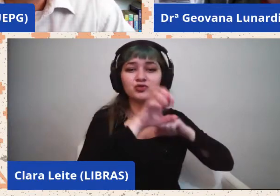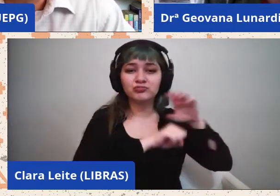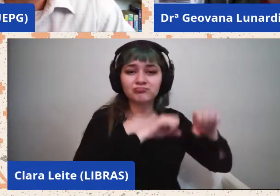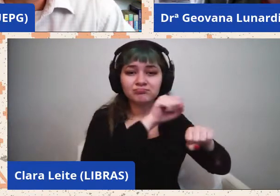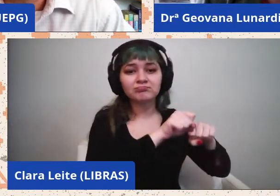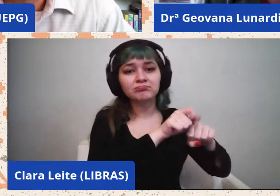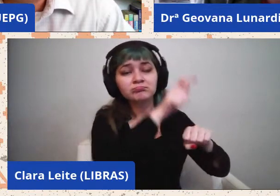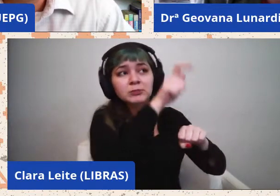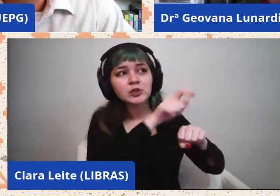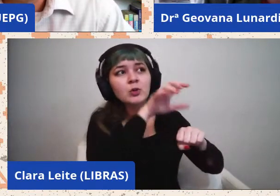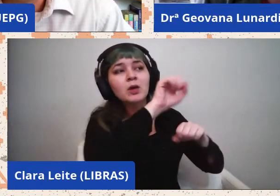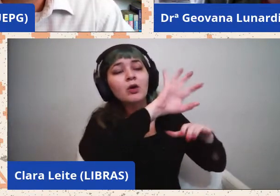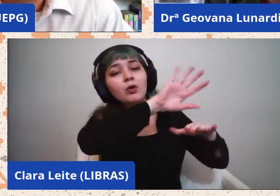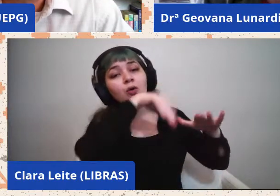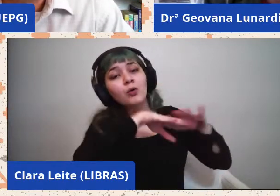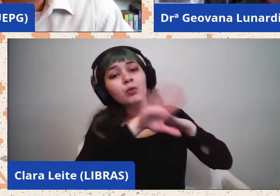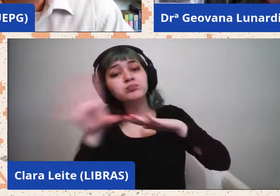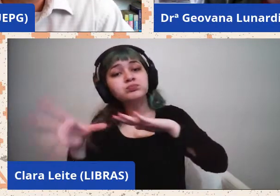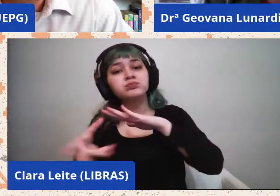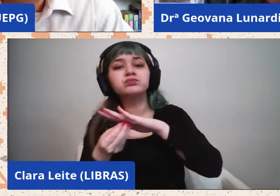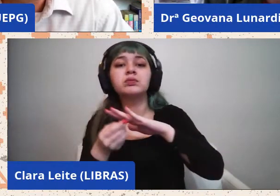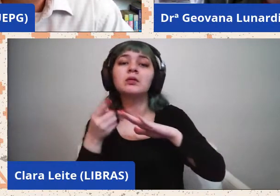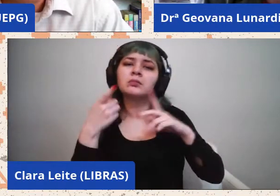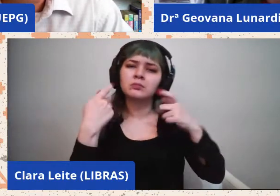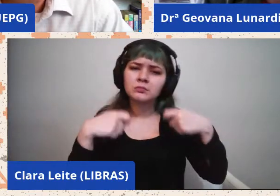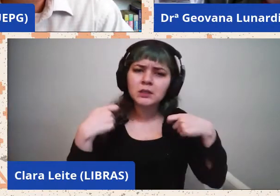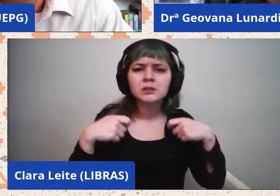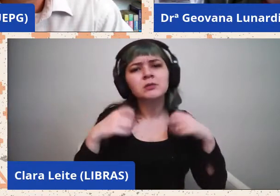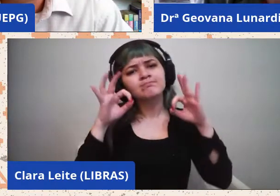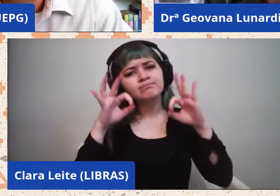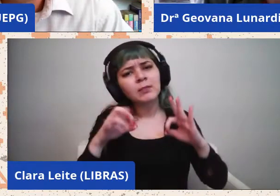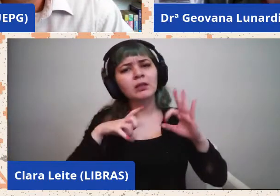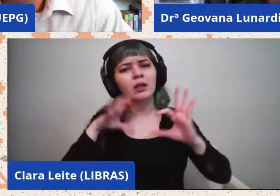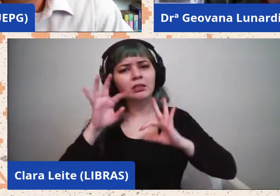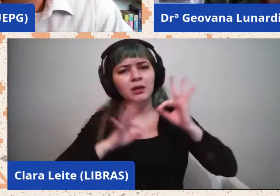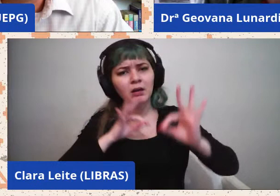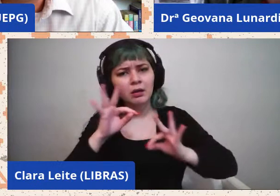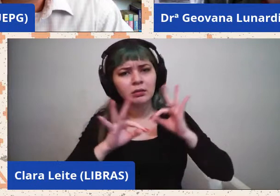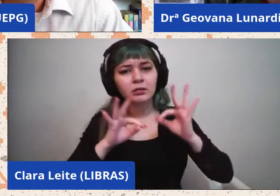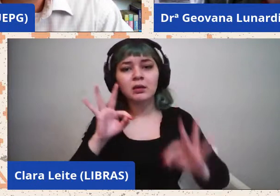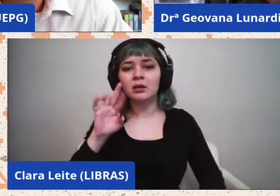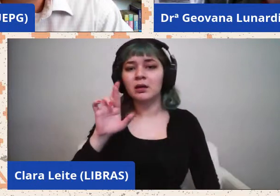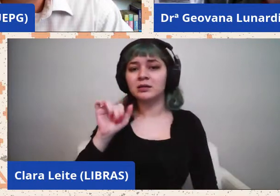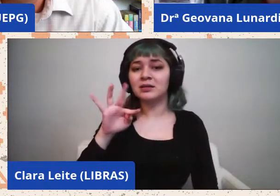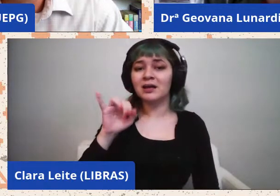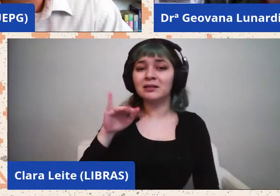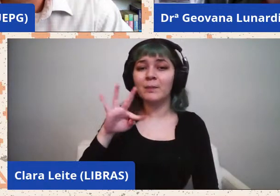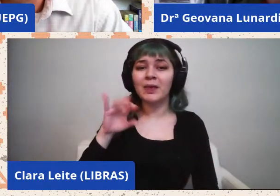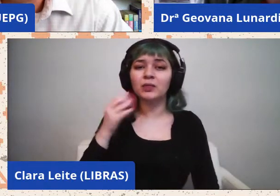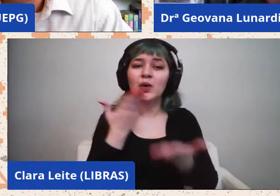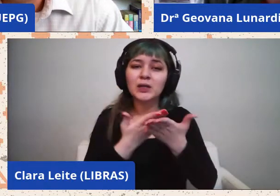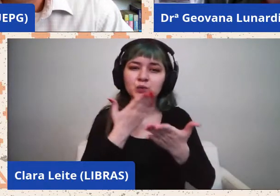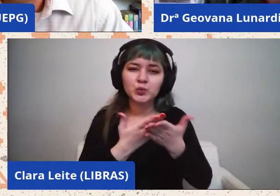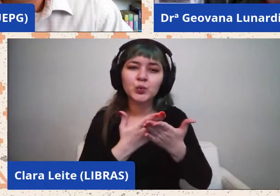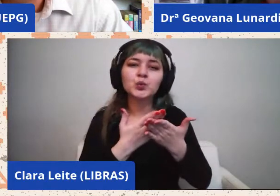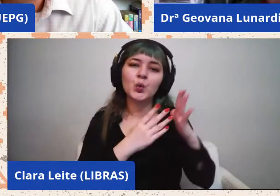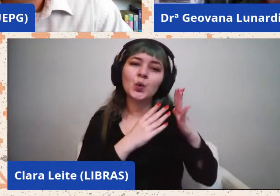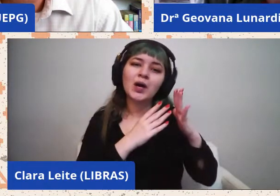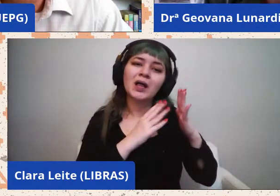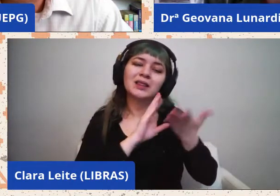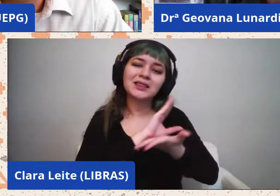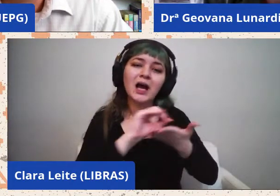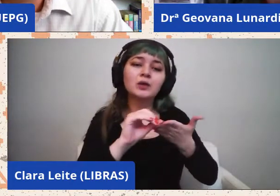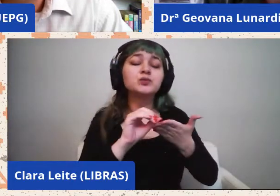e obviamente que esses dados precisam passar por um tratamento no sentido da preservação,